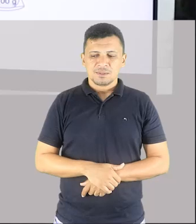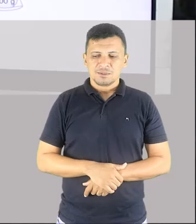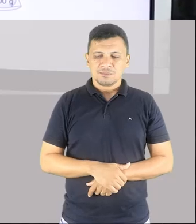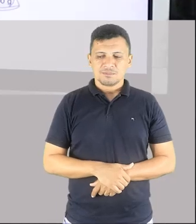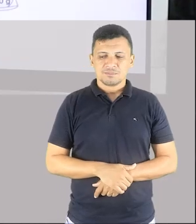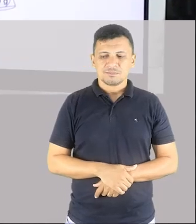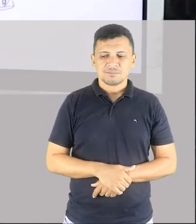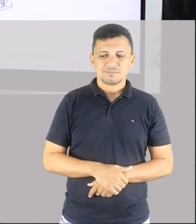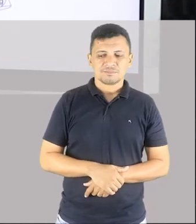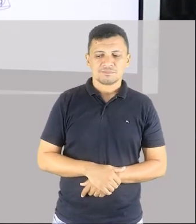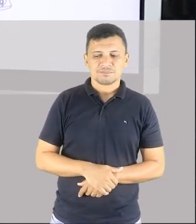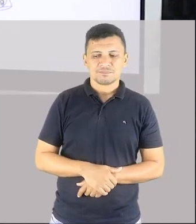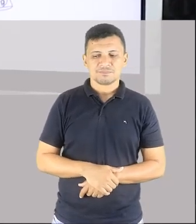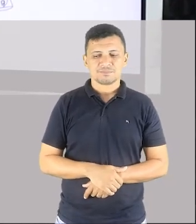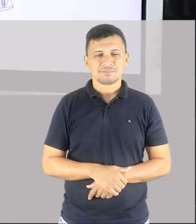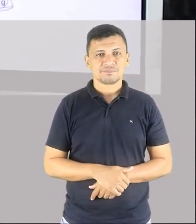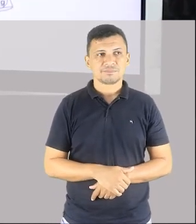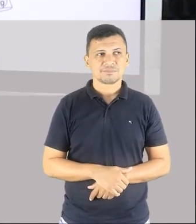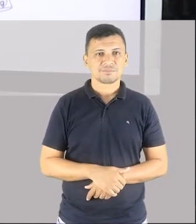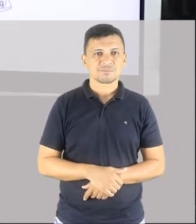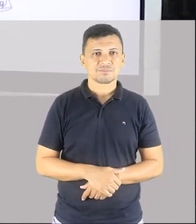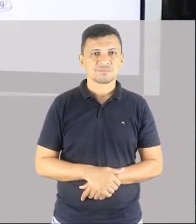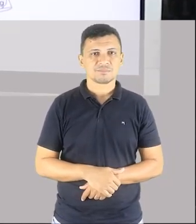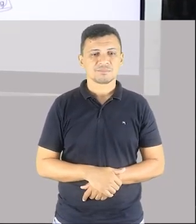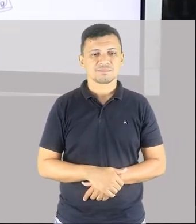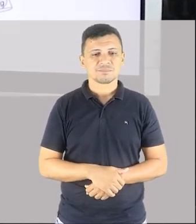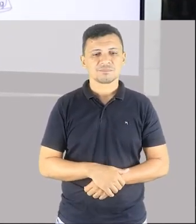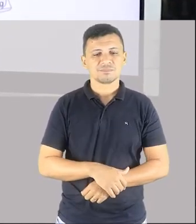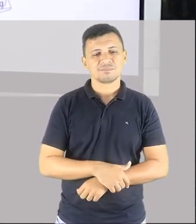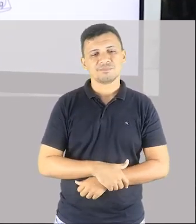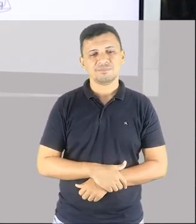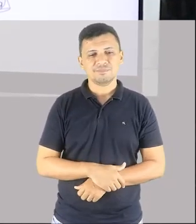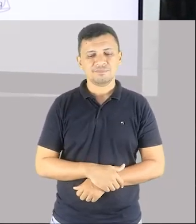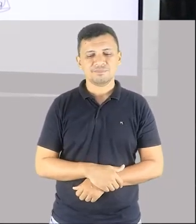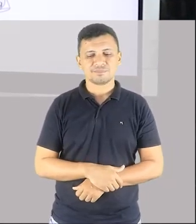Só reproduzir ela aqui rapidinho, ó.